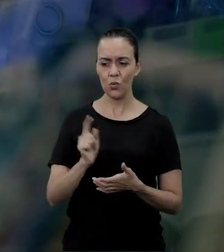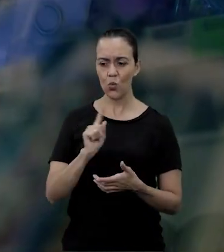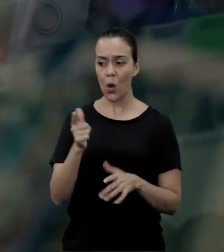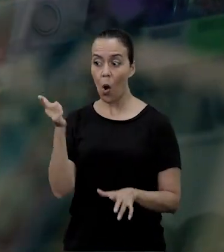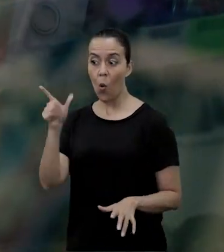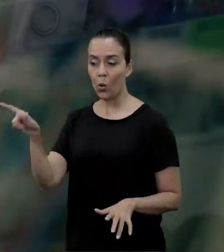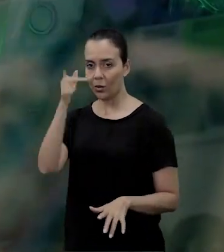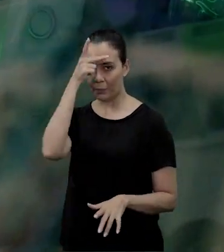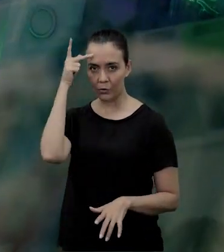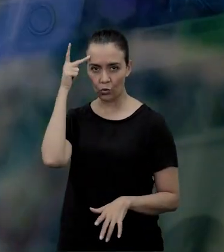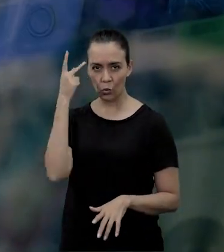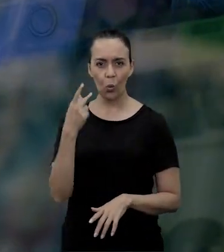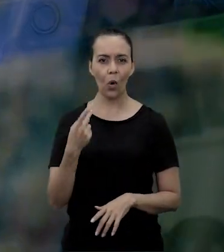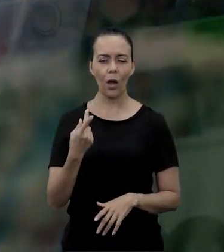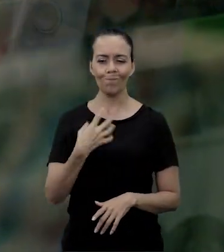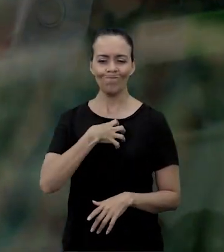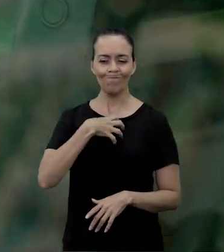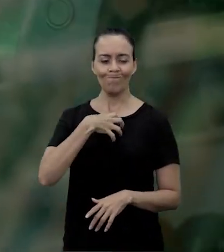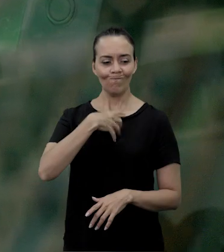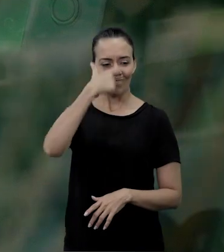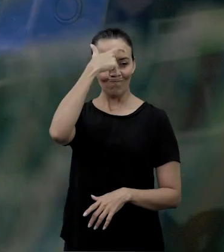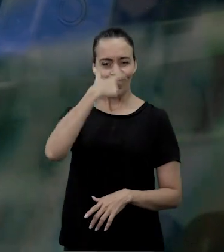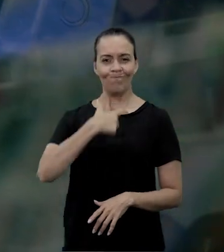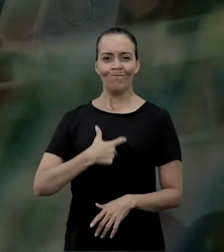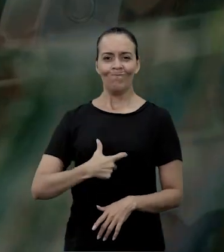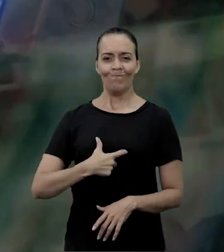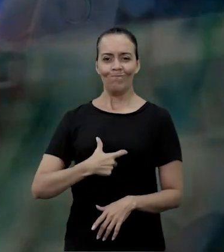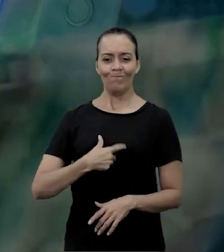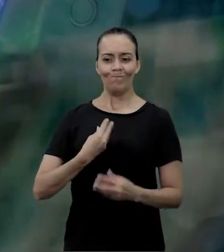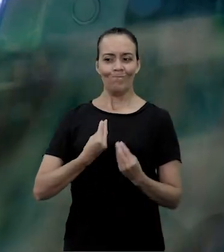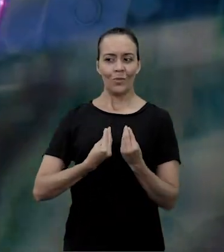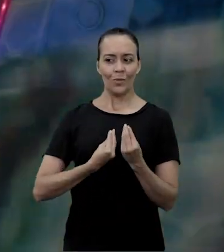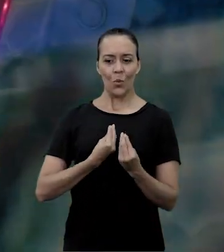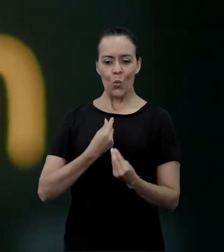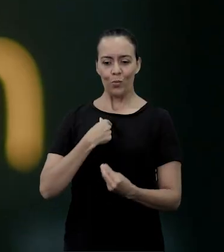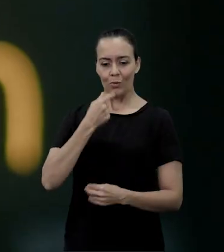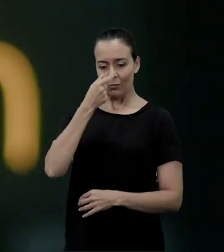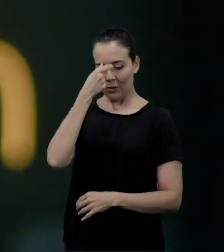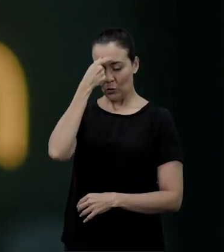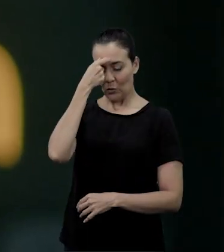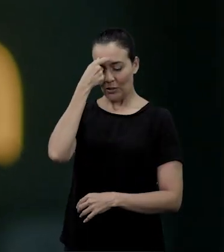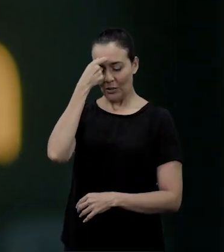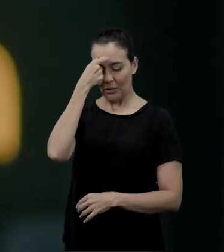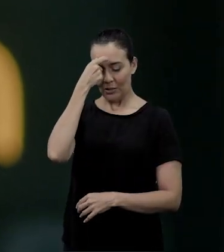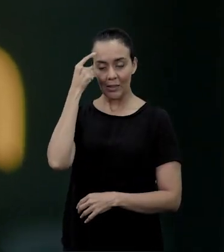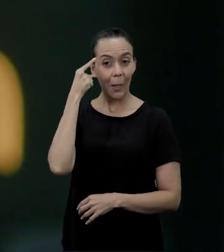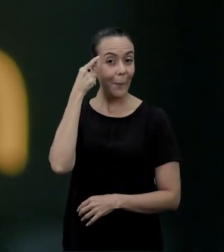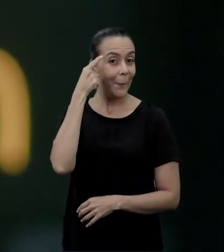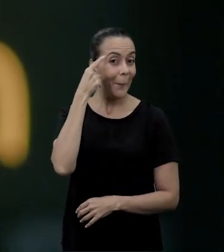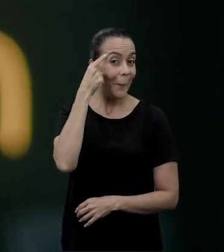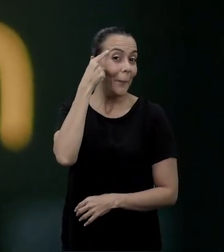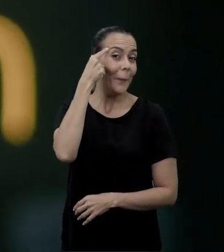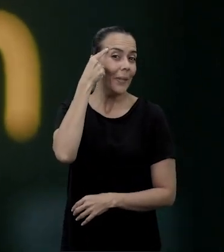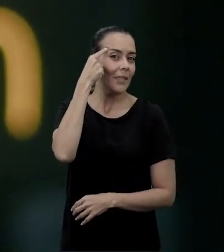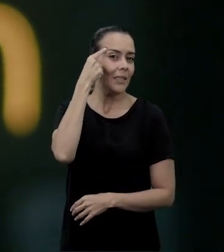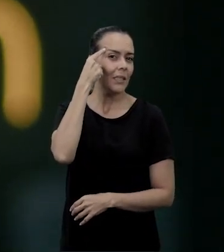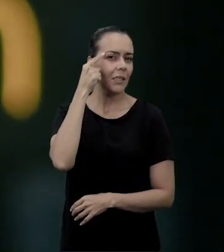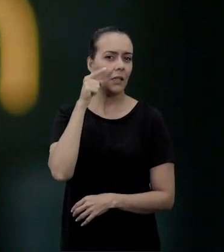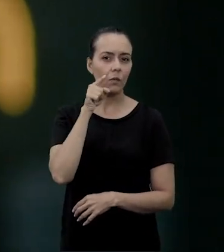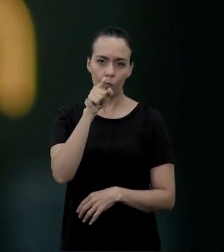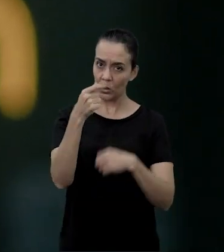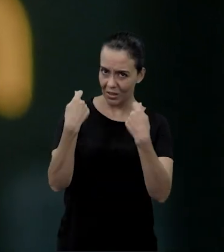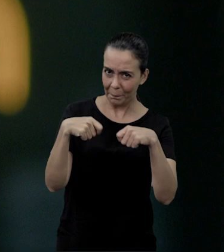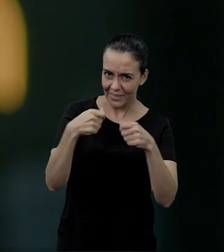é do outro. A sua sensação, a sua potência como consciência de pensar que você é